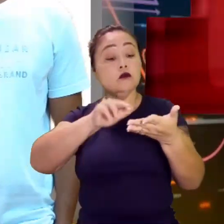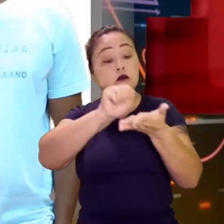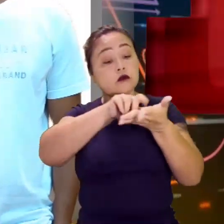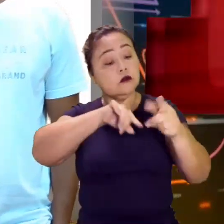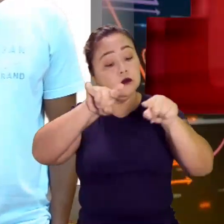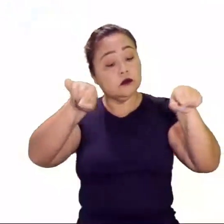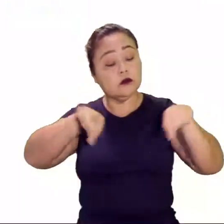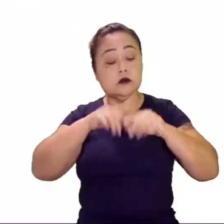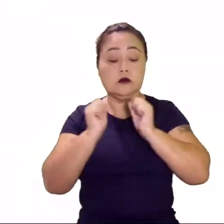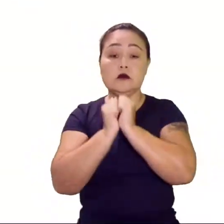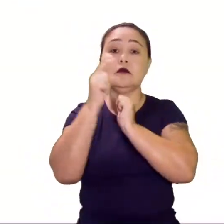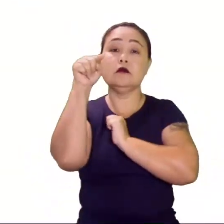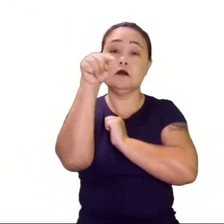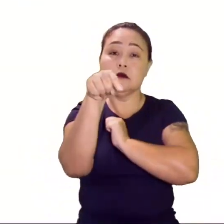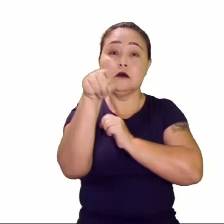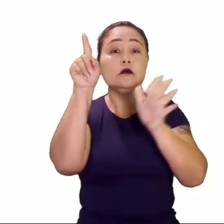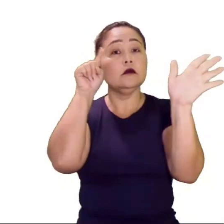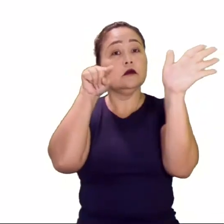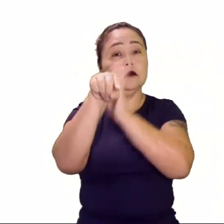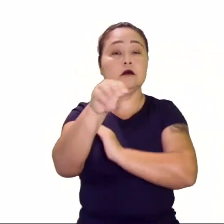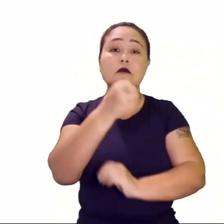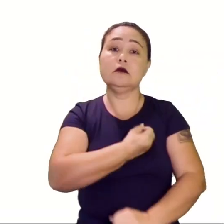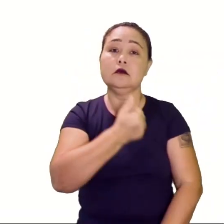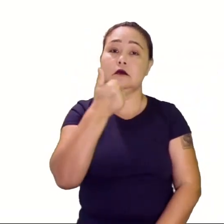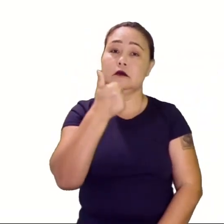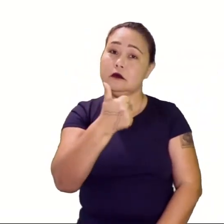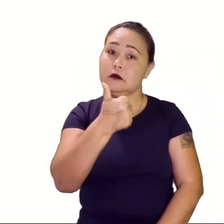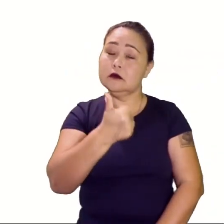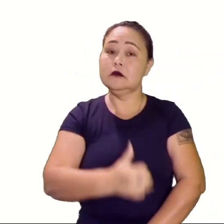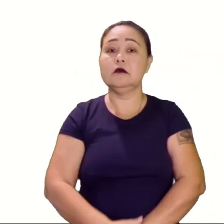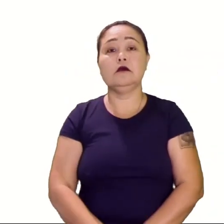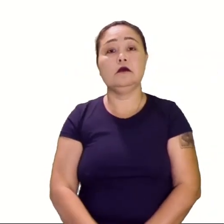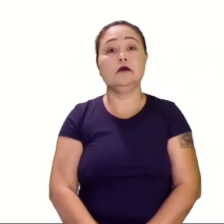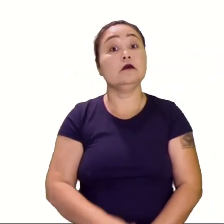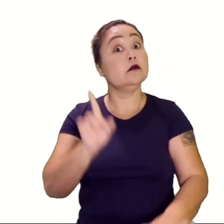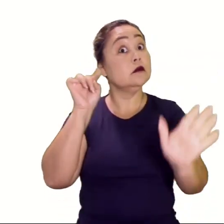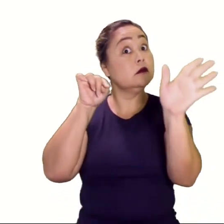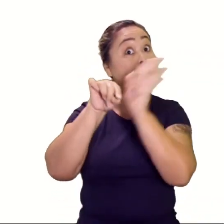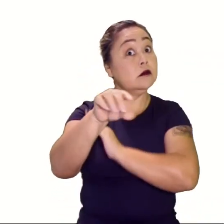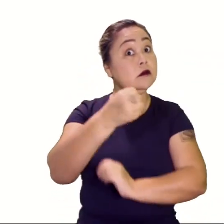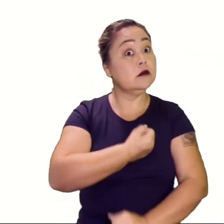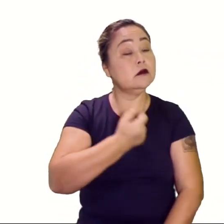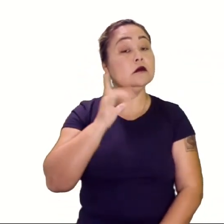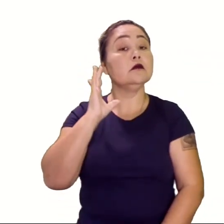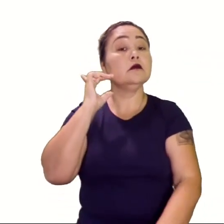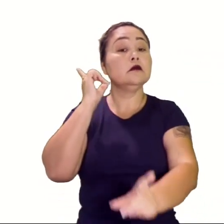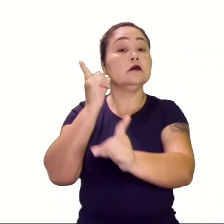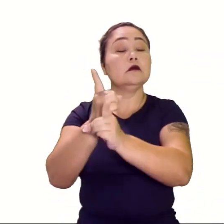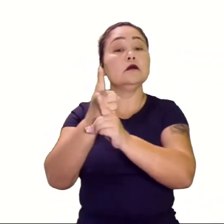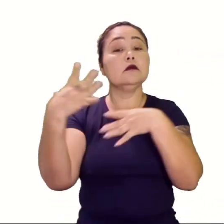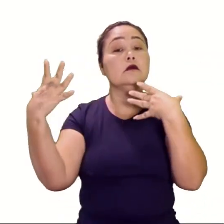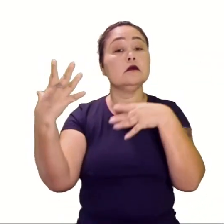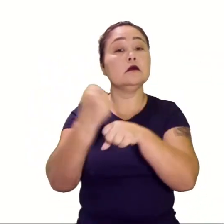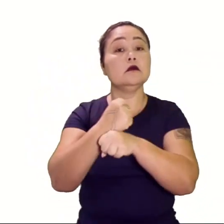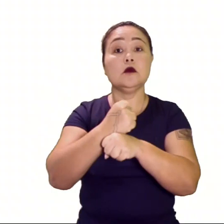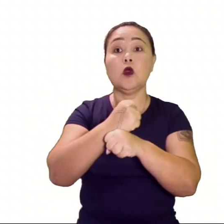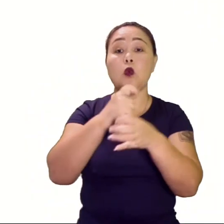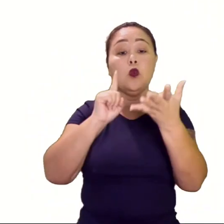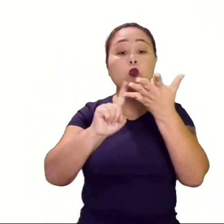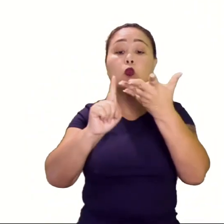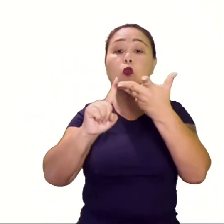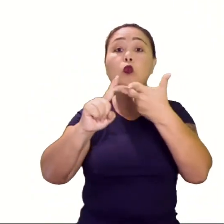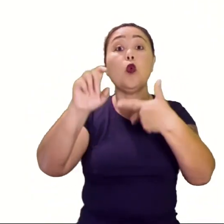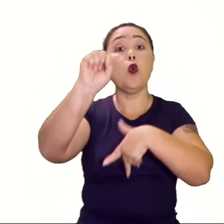com vocês. Vamos lá. Questão de número 1. Questão de número 1. Determine a soma dos